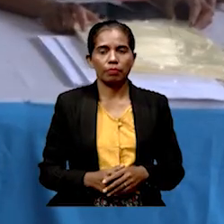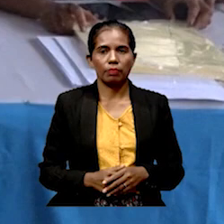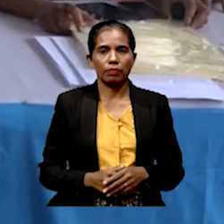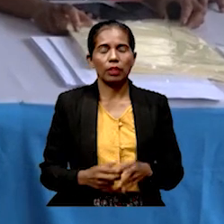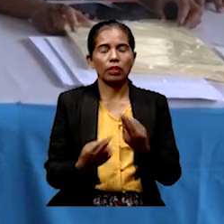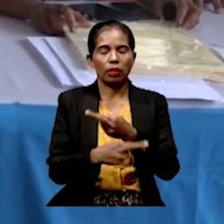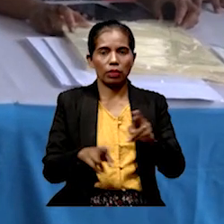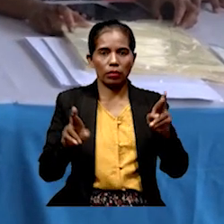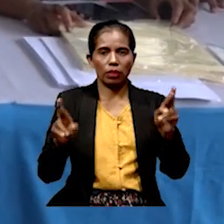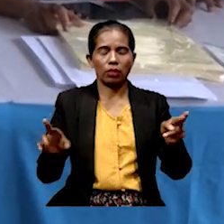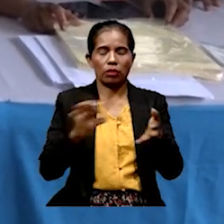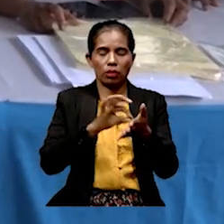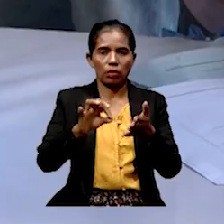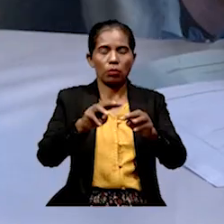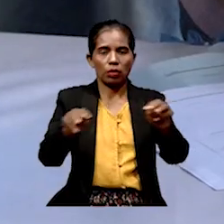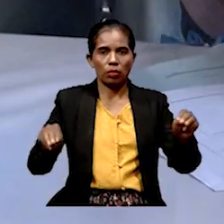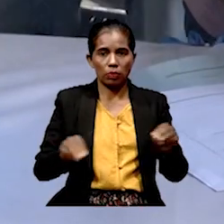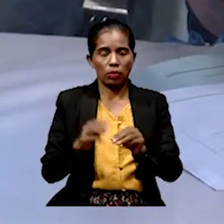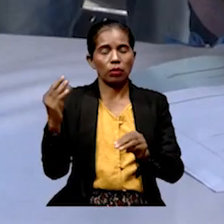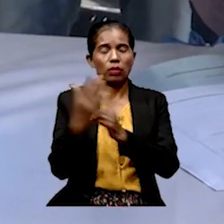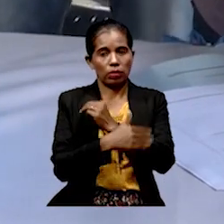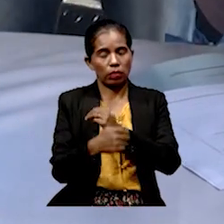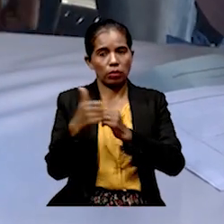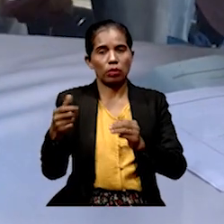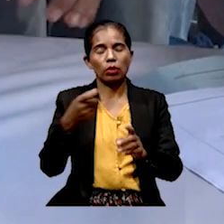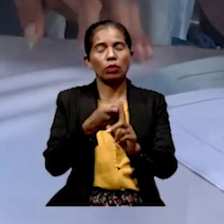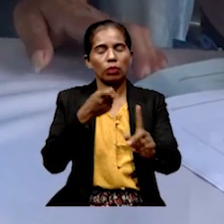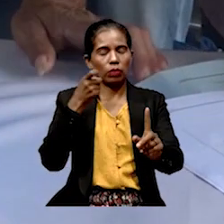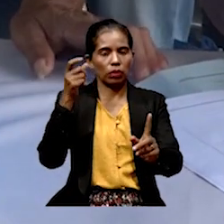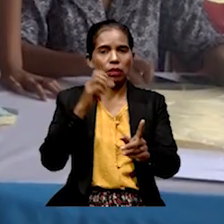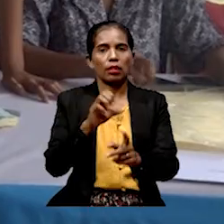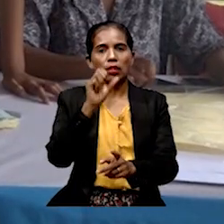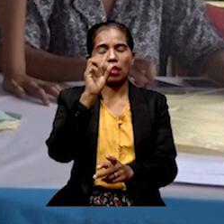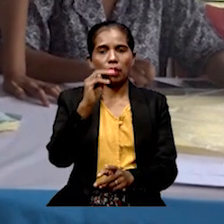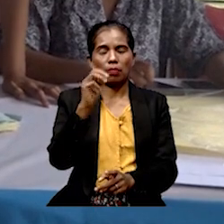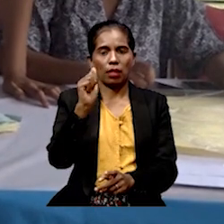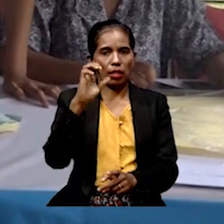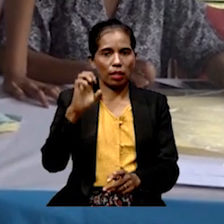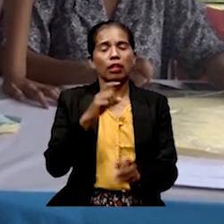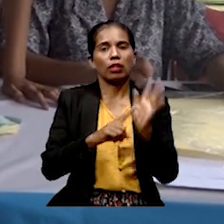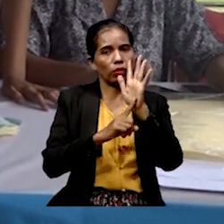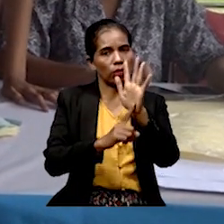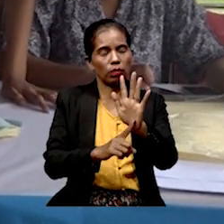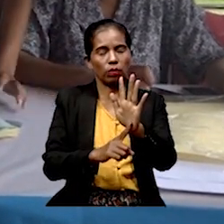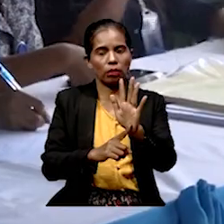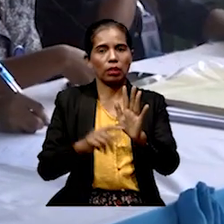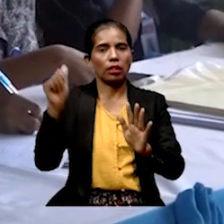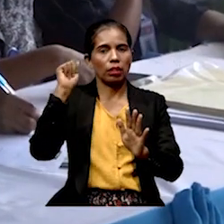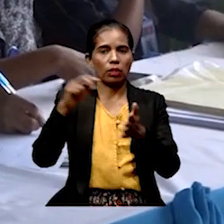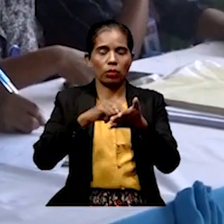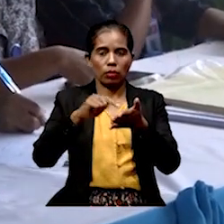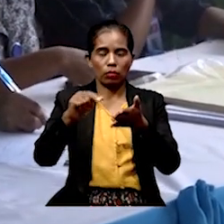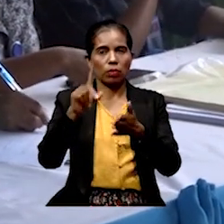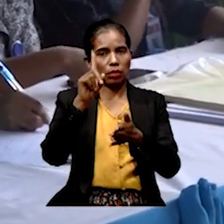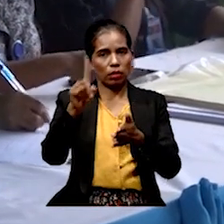Resultado final apuramento municipal no diáspora, o secretariado técnico da administração eleitoral Aturo, candidato ao número sorteio Ida, José